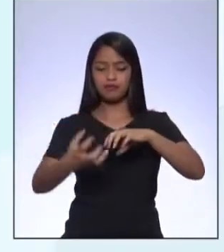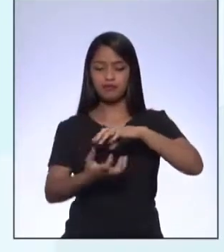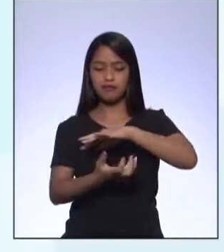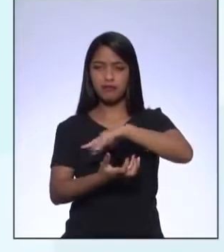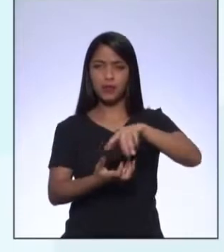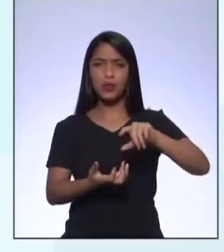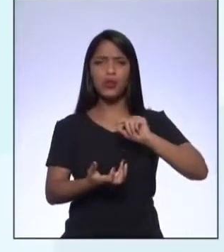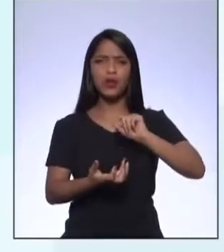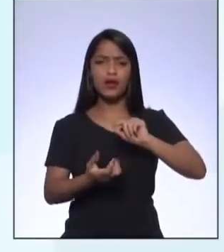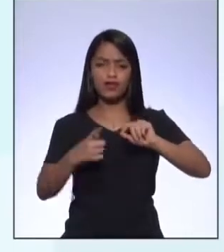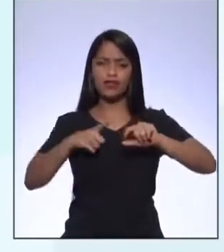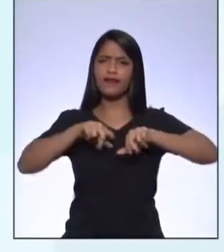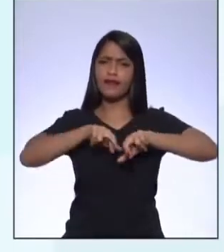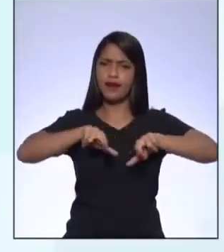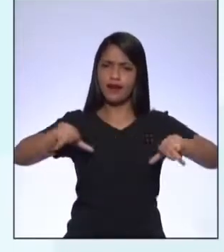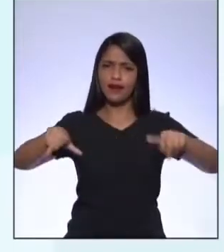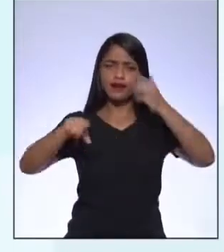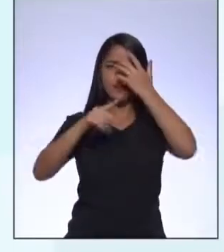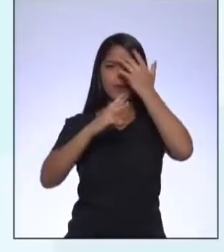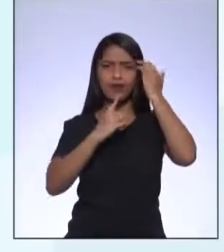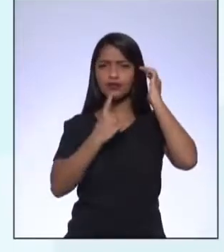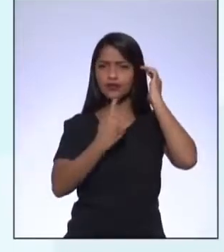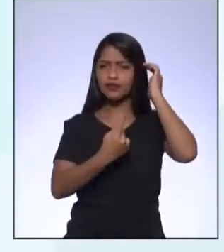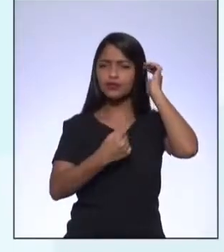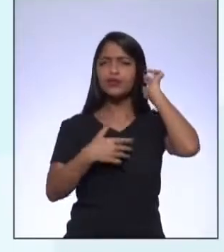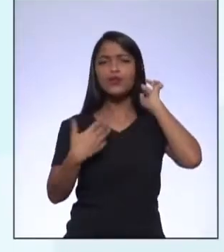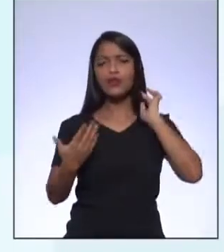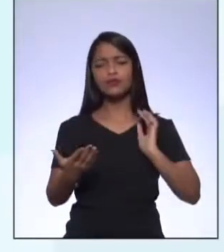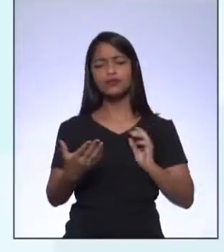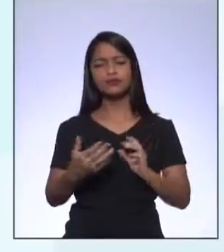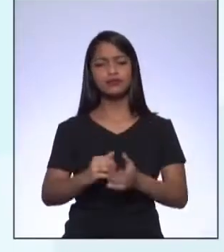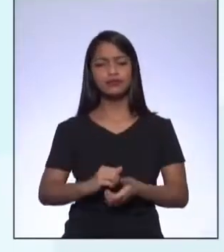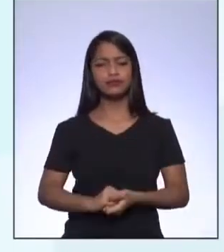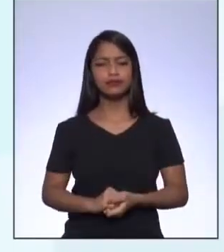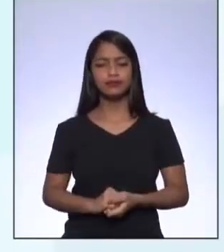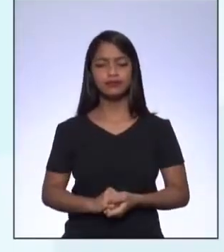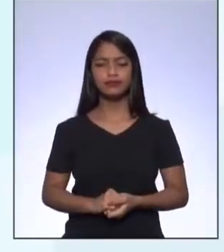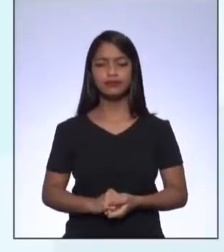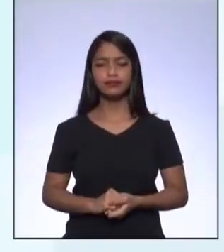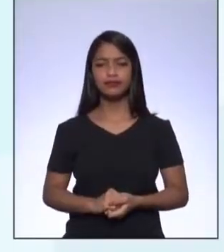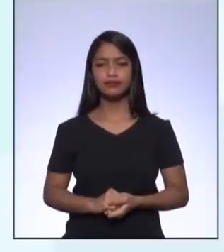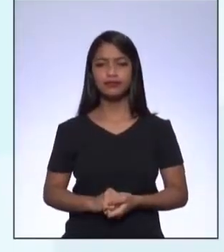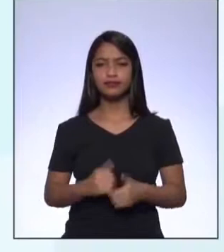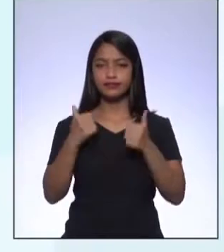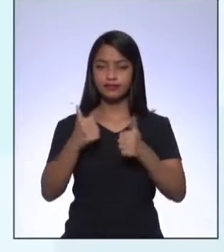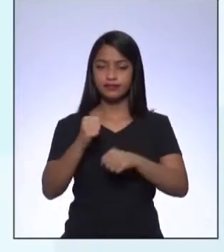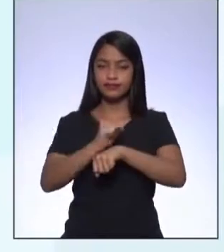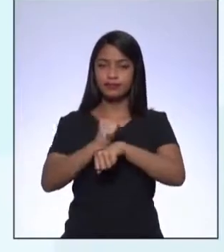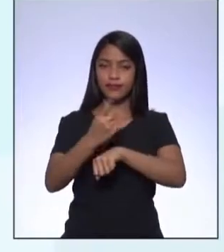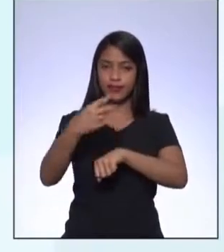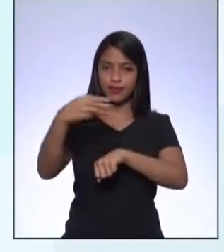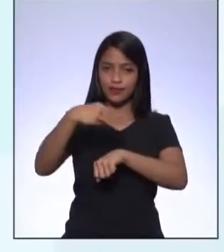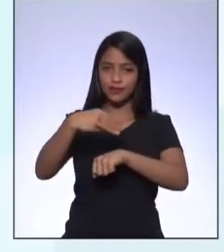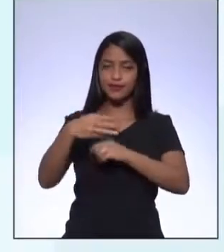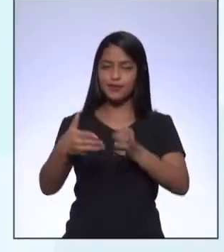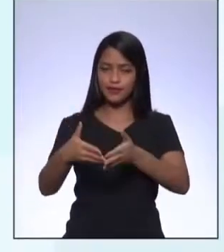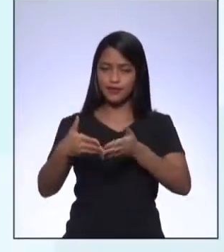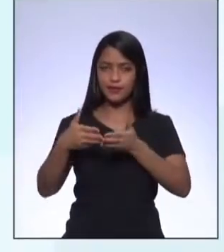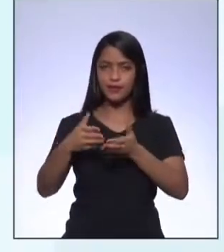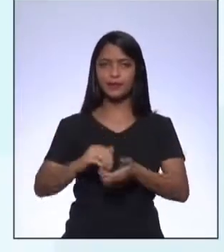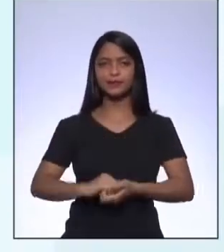você conhece algum sistema brasileiro? E é lógico, três, na verdade, três perguntinhas, aí né? Qual? Tá bom? 2 minutinhos, por favor.